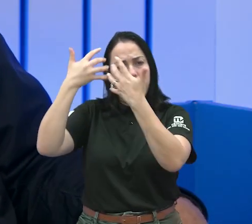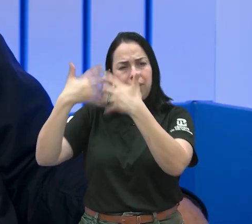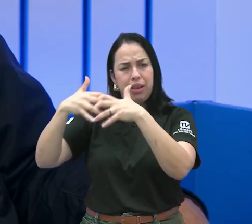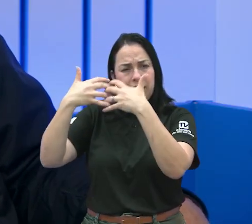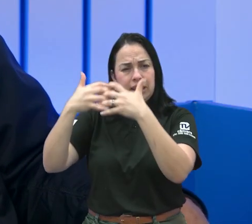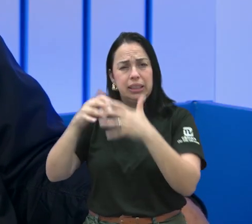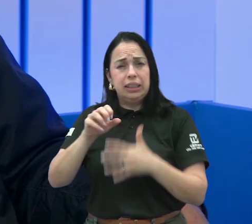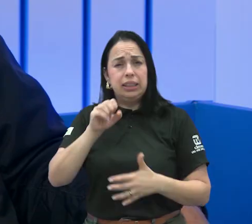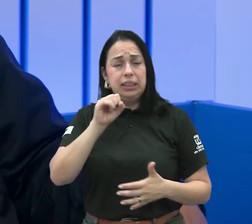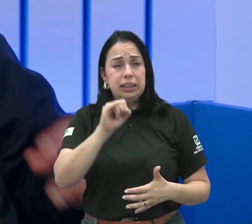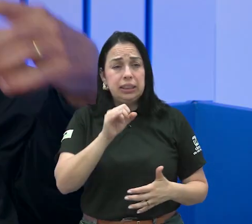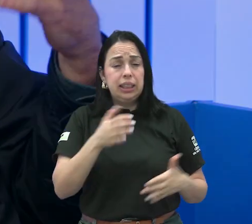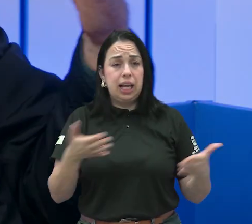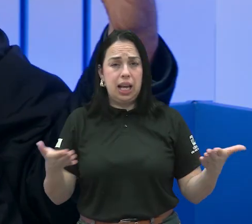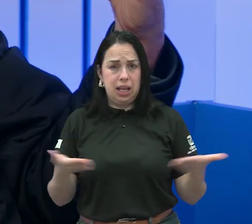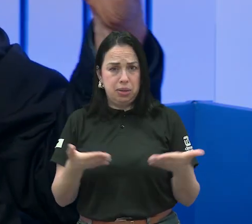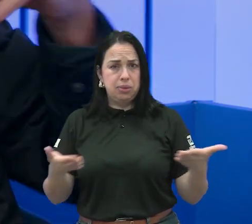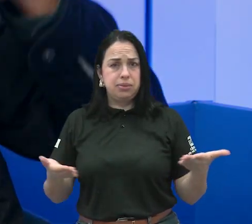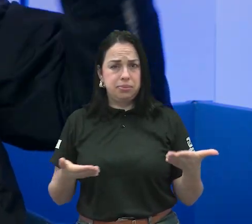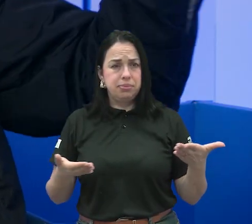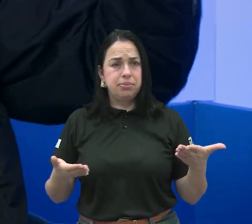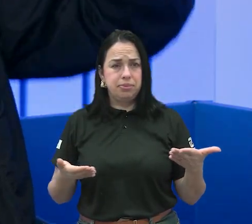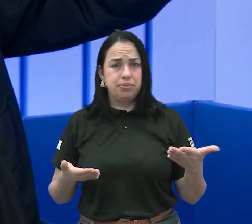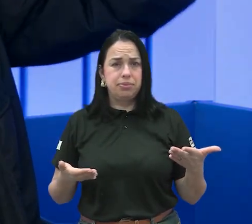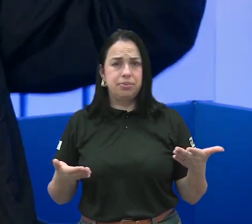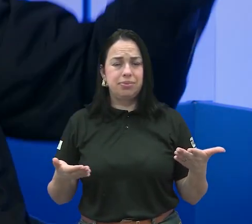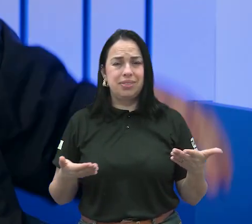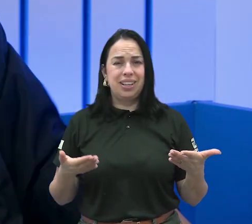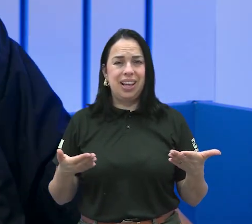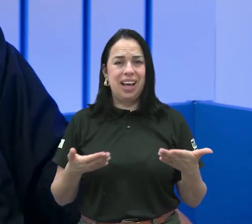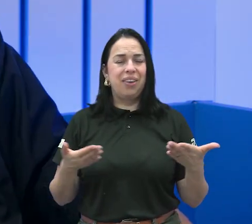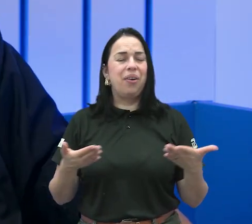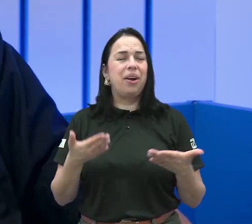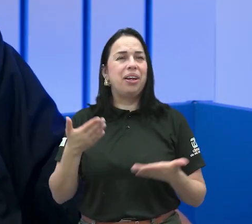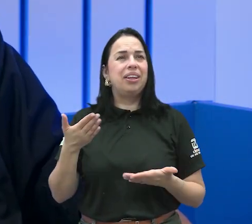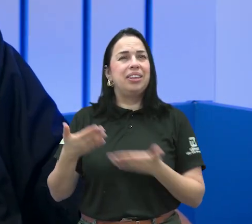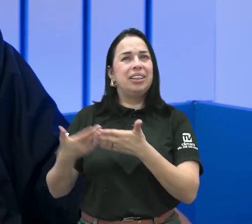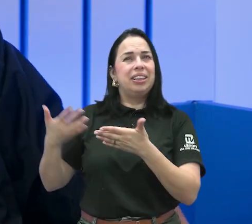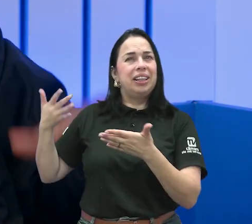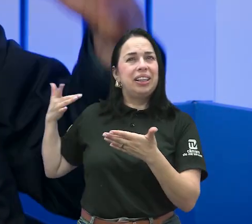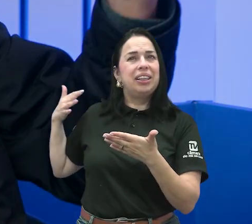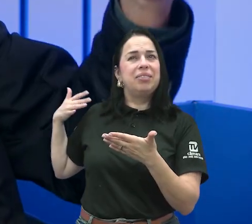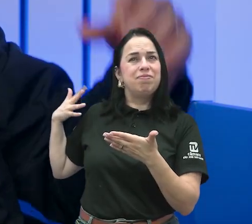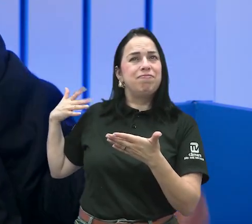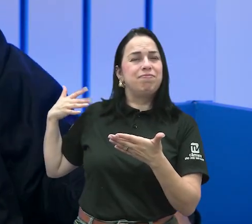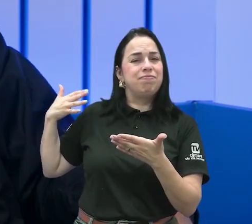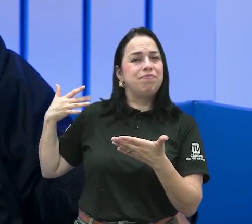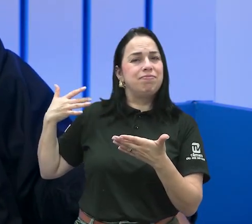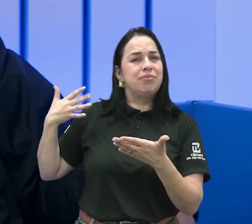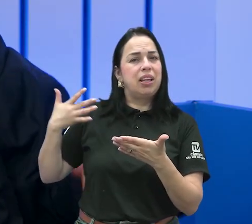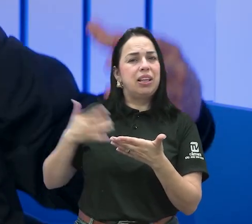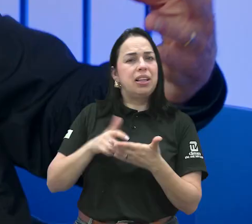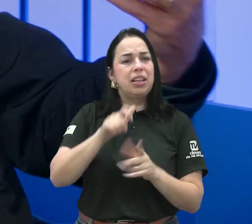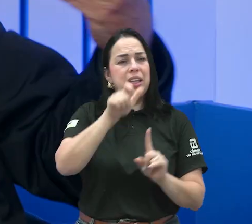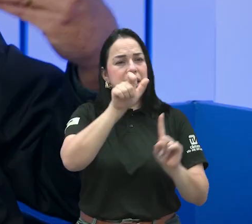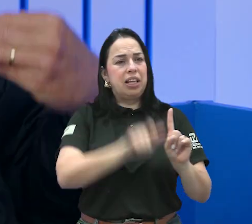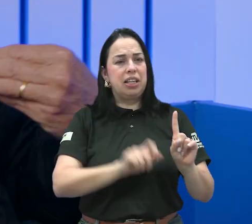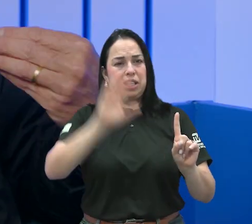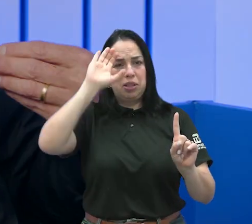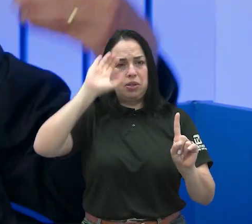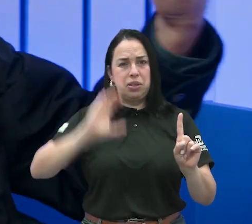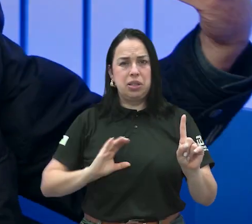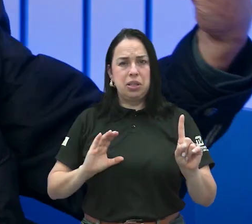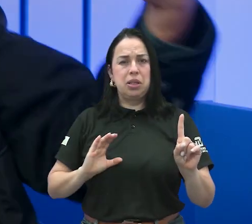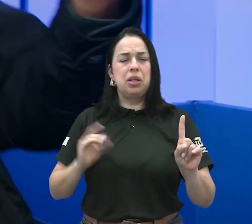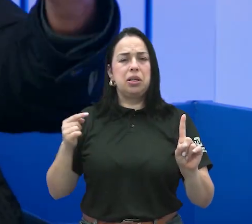pensar que, se no primeiro momento da nossa construção social moderna, a ideia de cidadão veio,